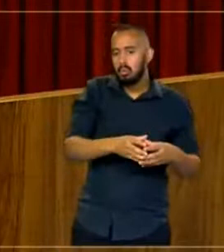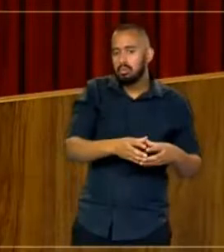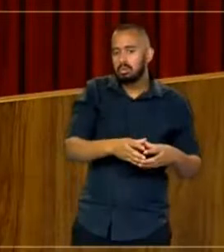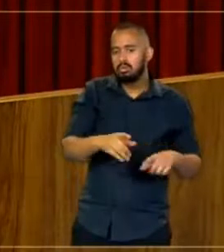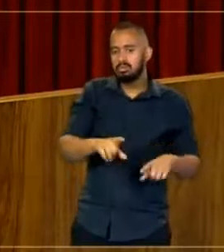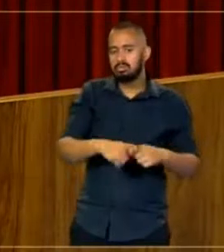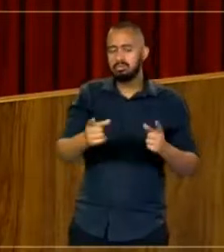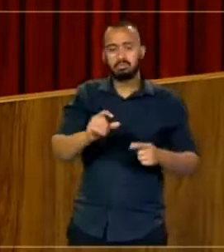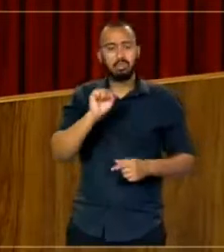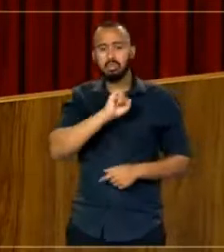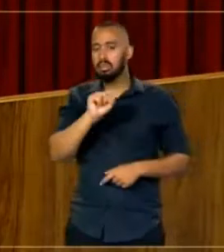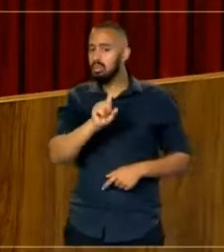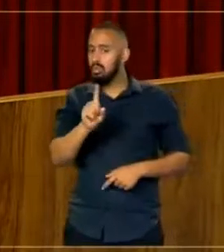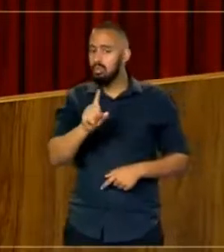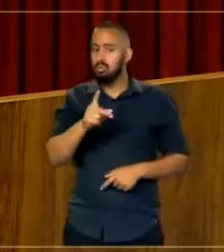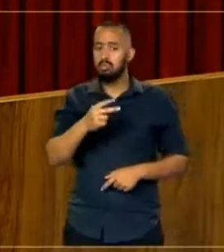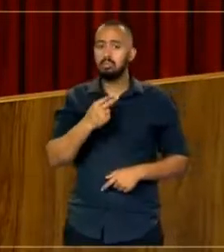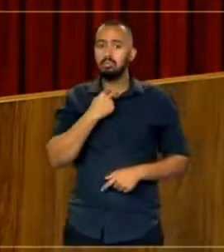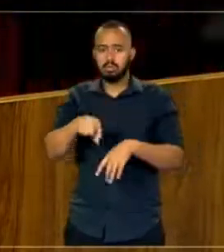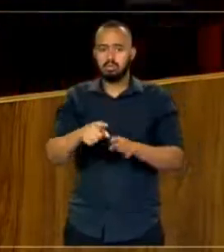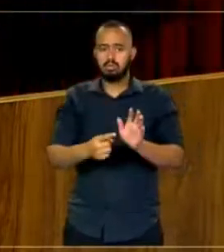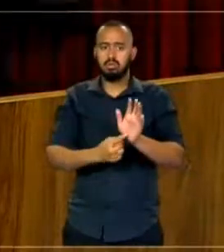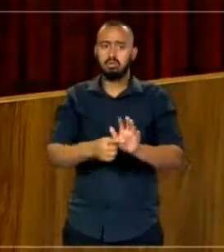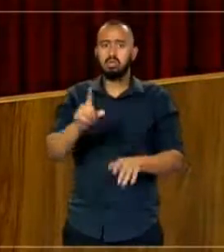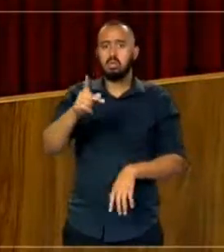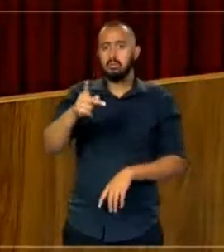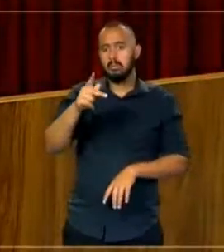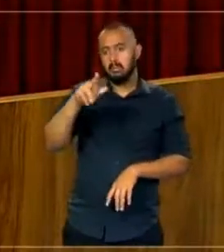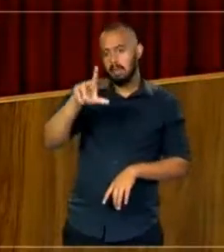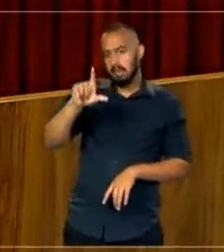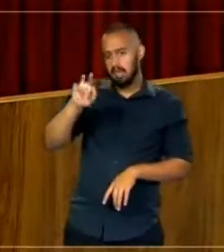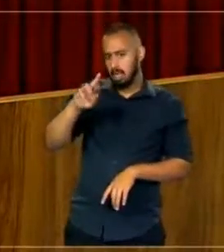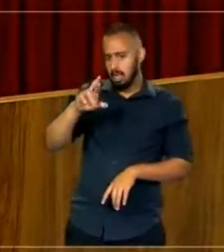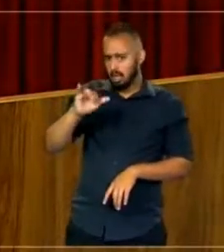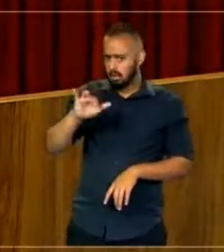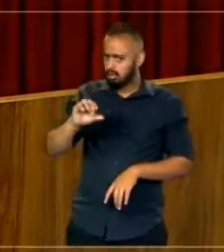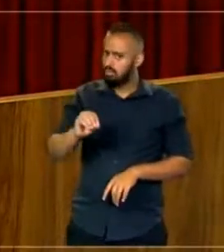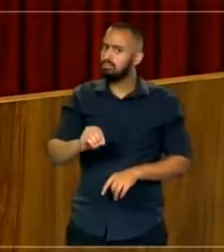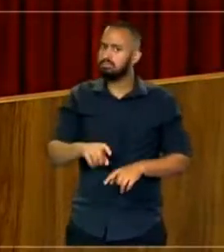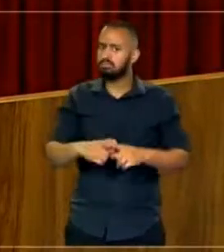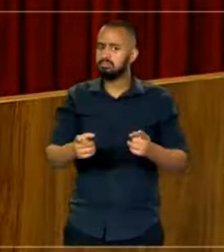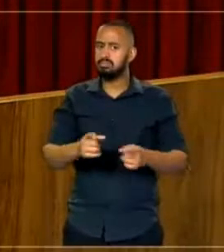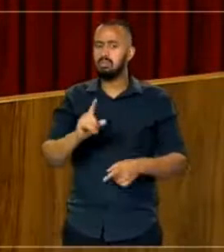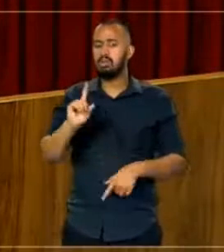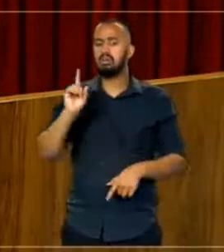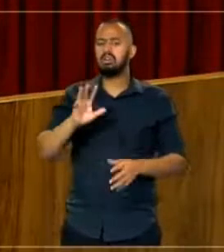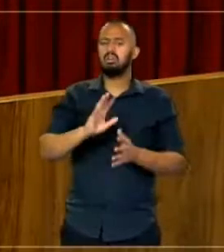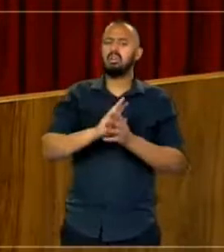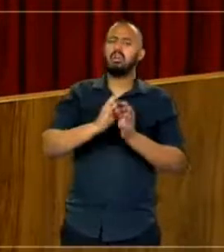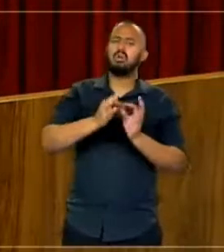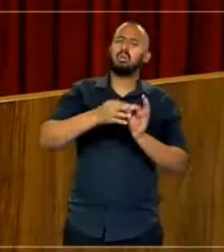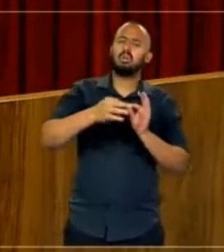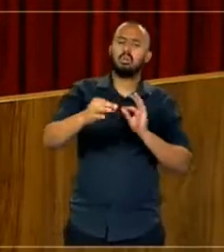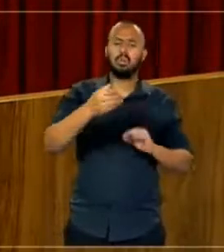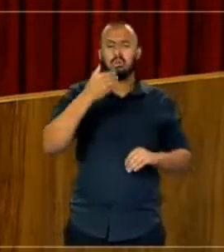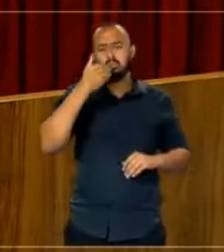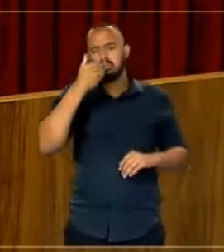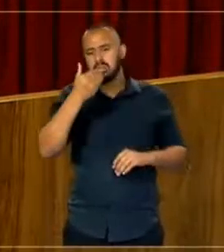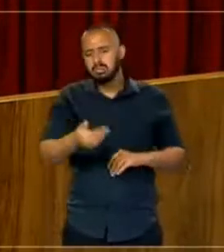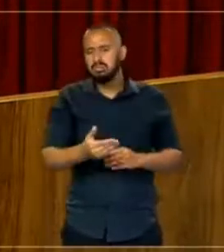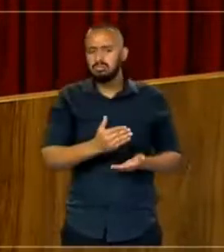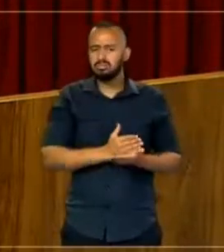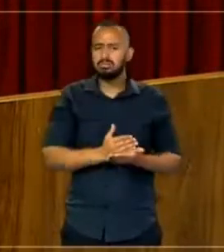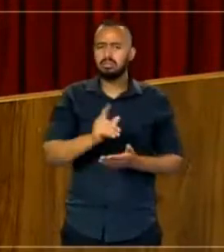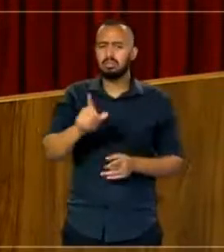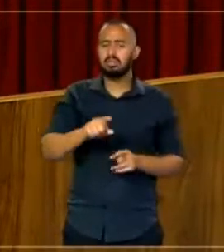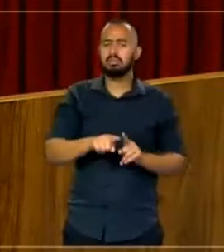isso, não pode ser veiculado. Com efeito, a longa petição inicial, de 153 laudas, contém